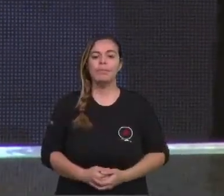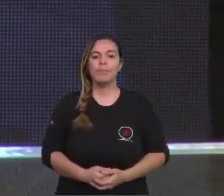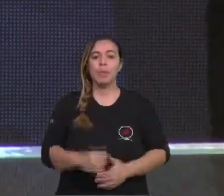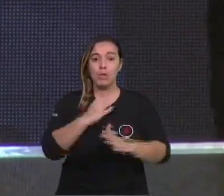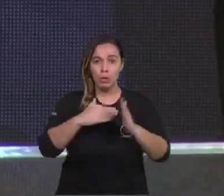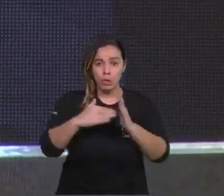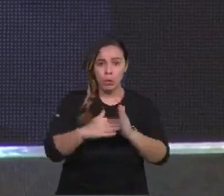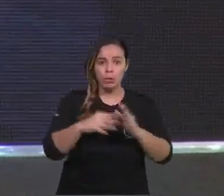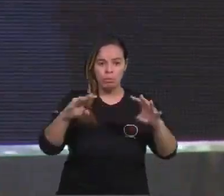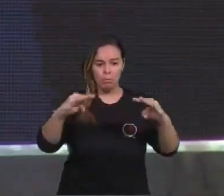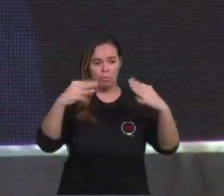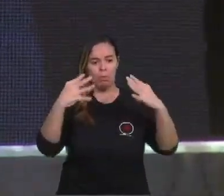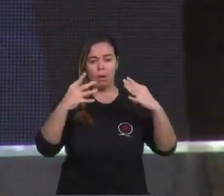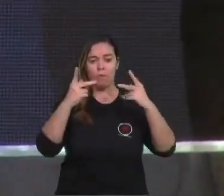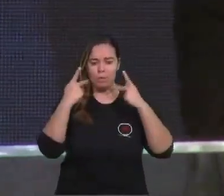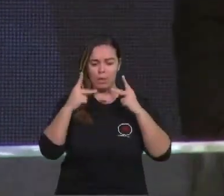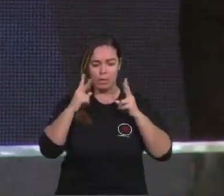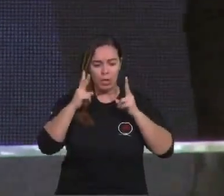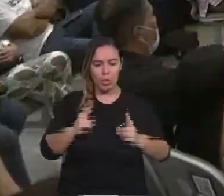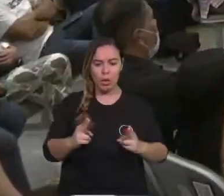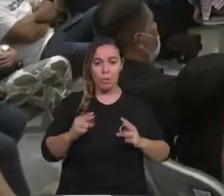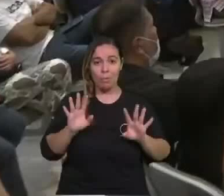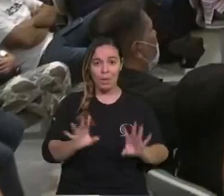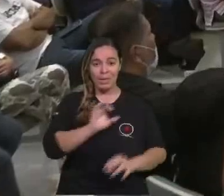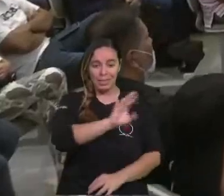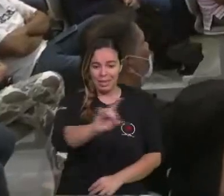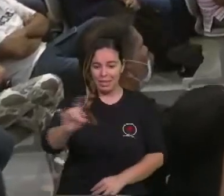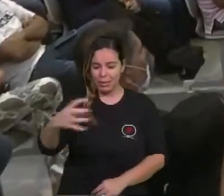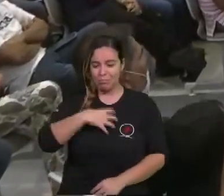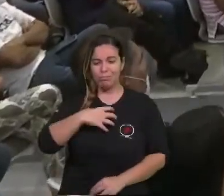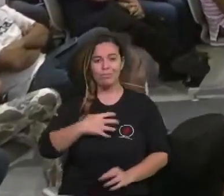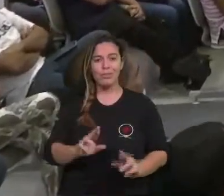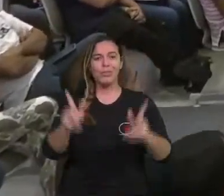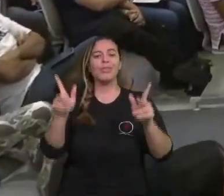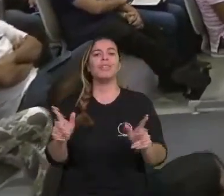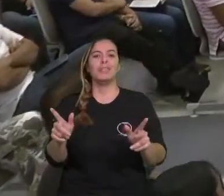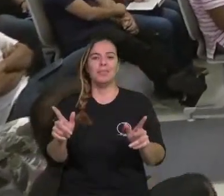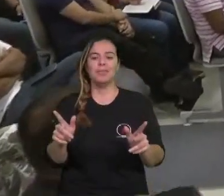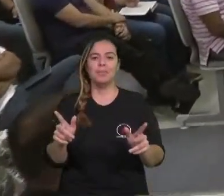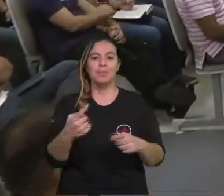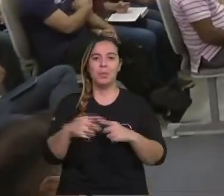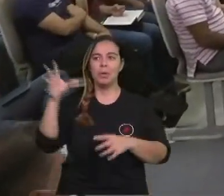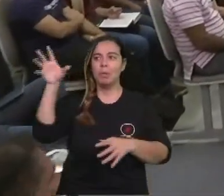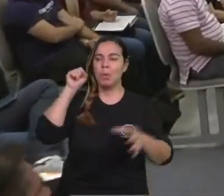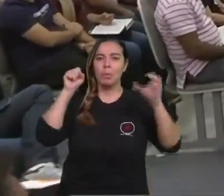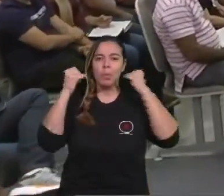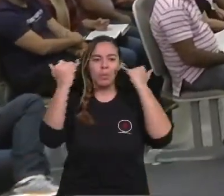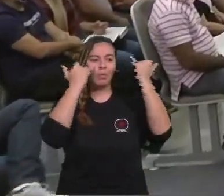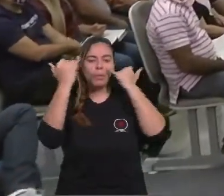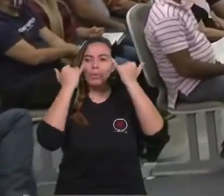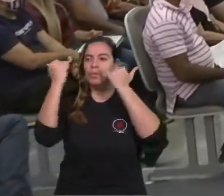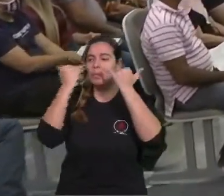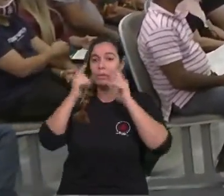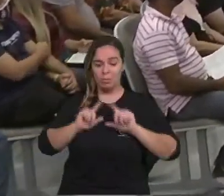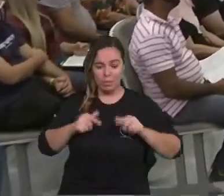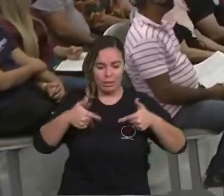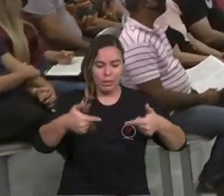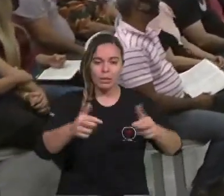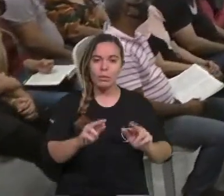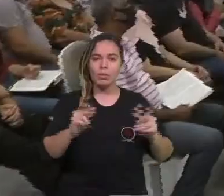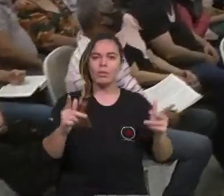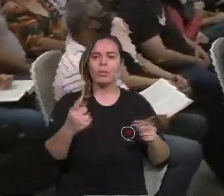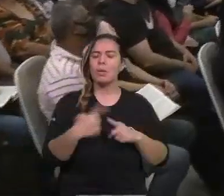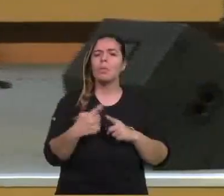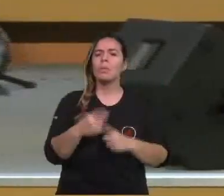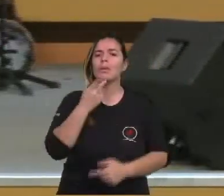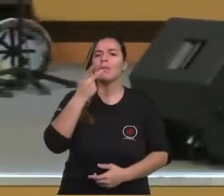Todos estão ouvindo a mesma coisa, mas nem todo mundo está fazendo a mesma coisa com aquilo que ouviu. Certo? Então, por que eu estou